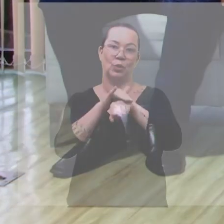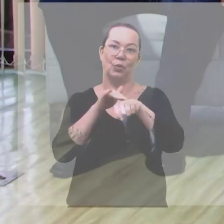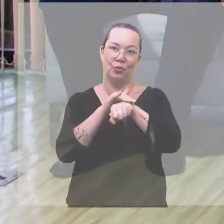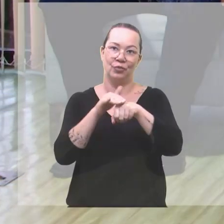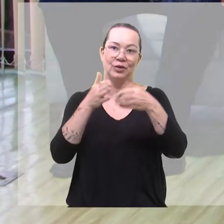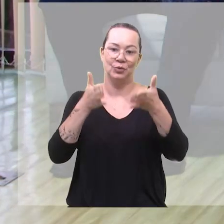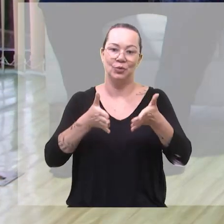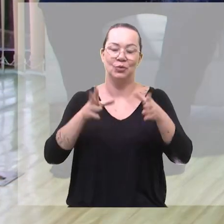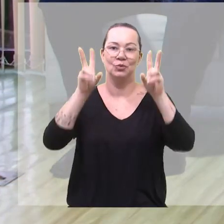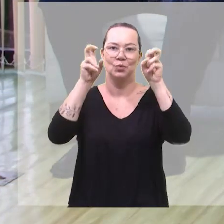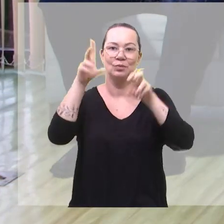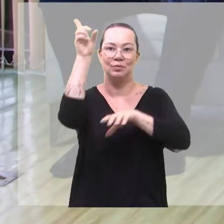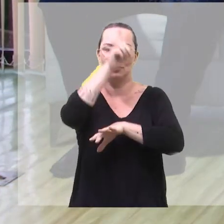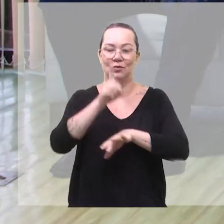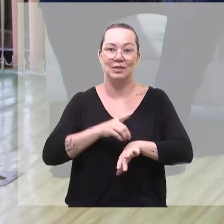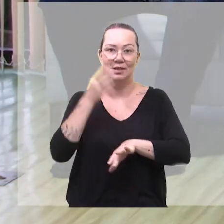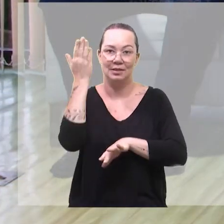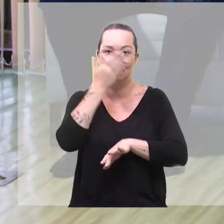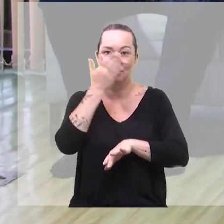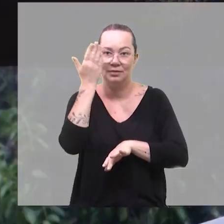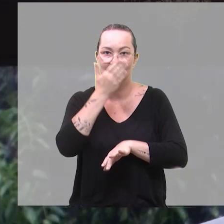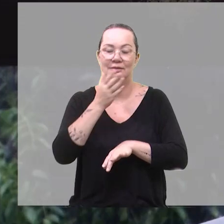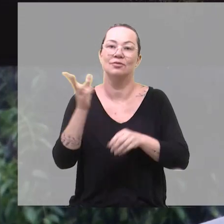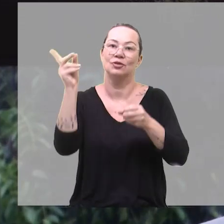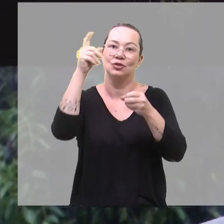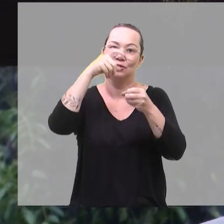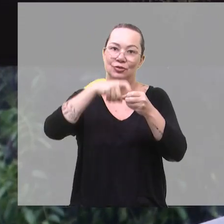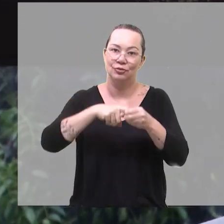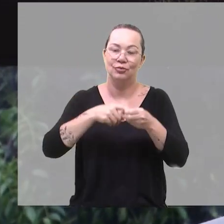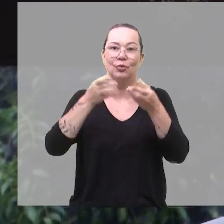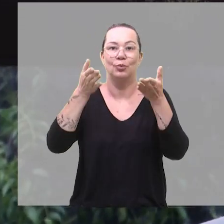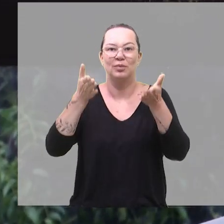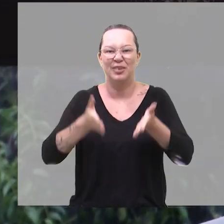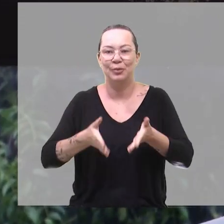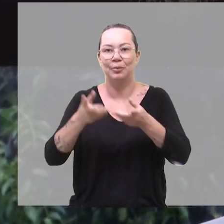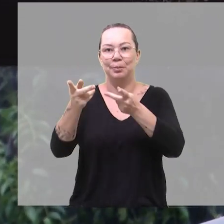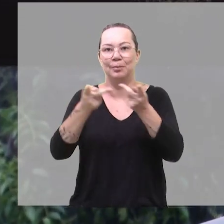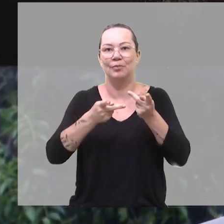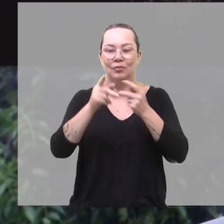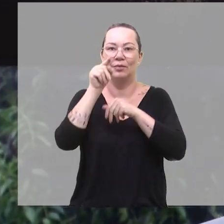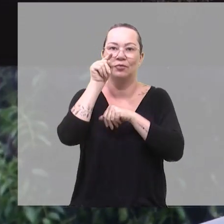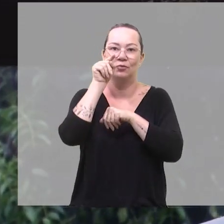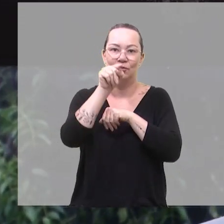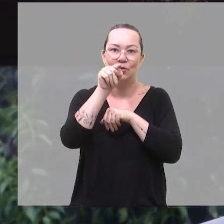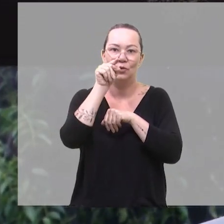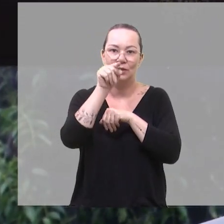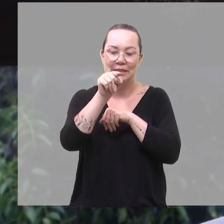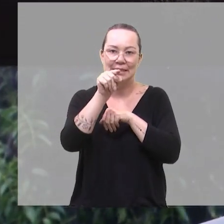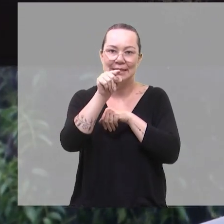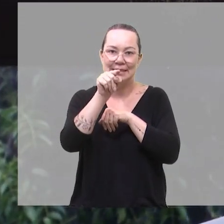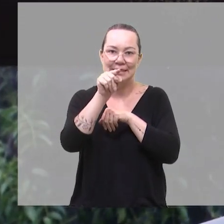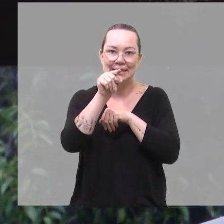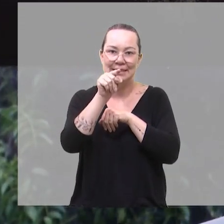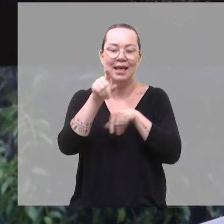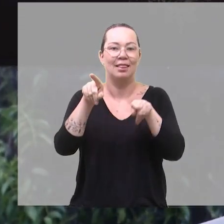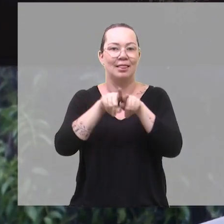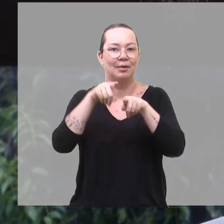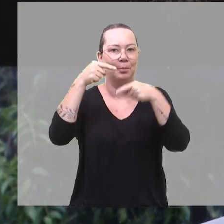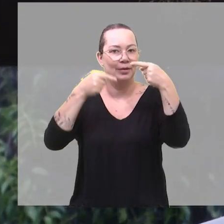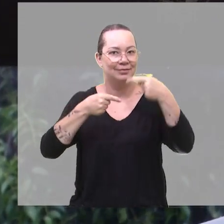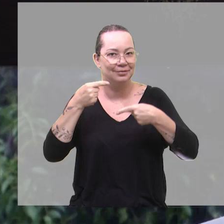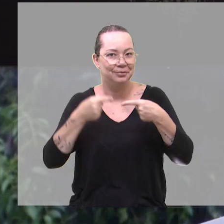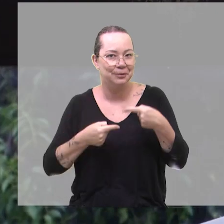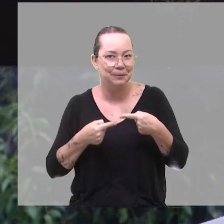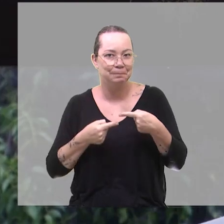Roda de Saberes sobre Deficiências Invisíveis volta para convidar você a entrar